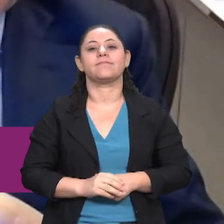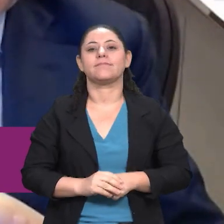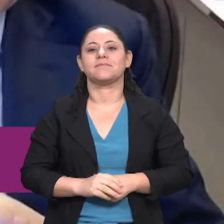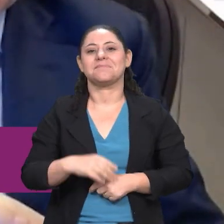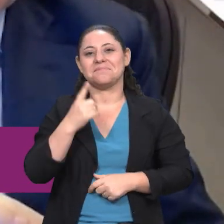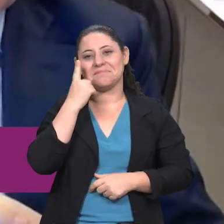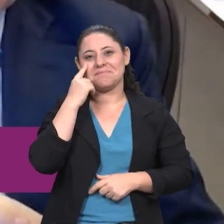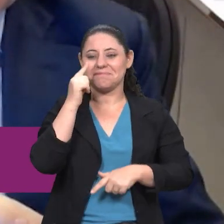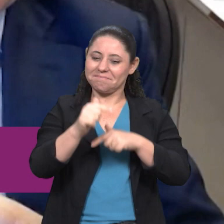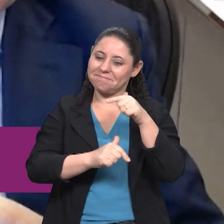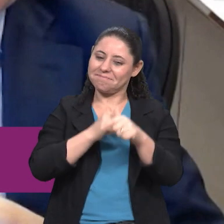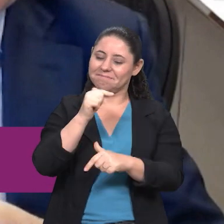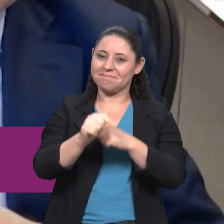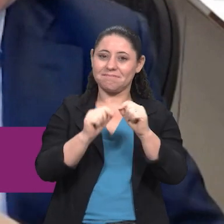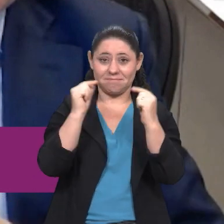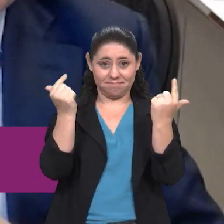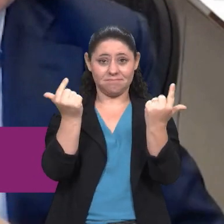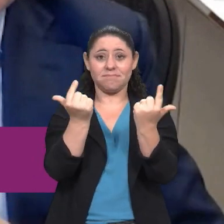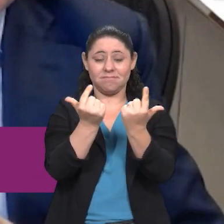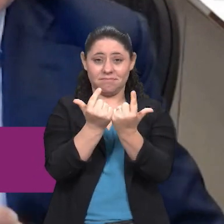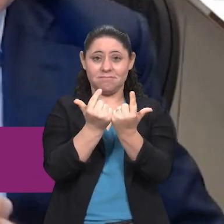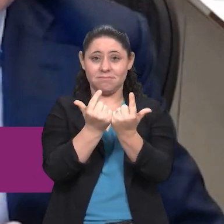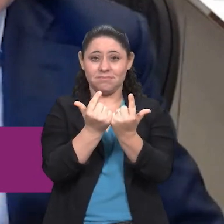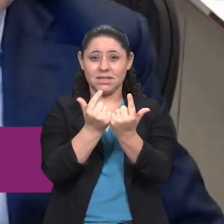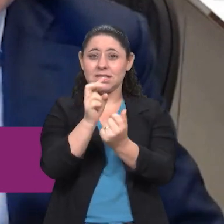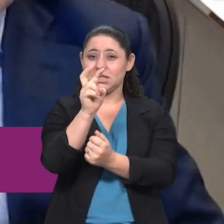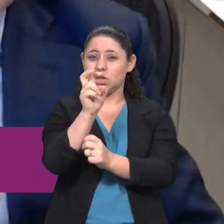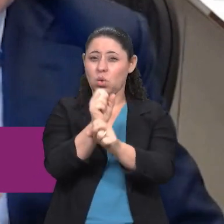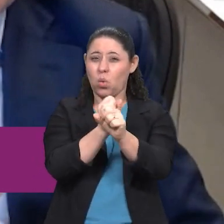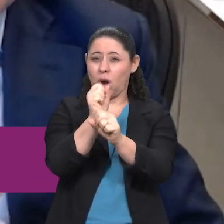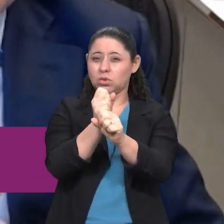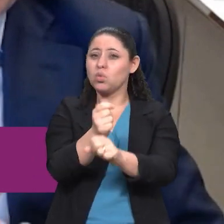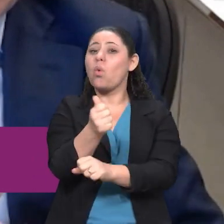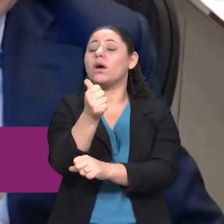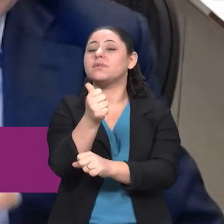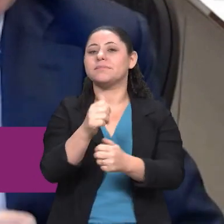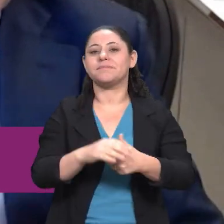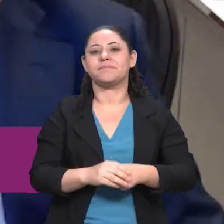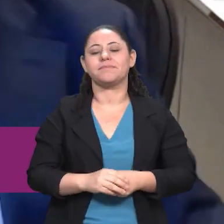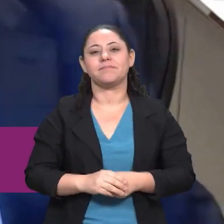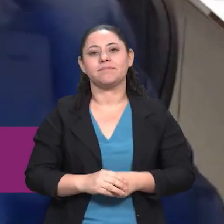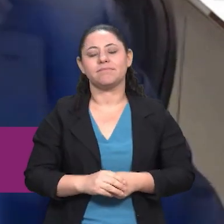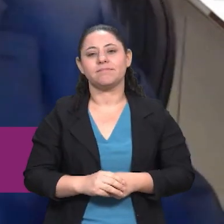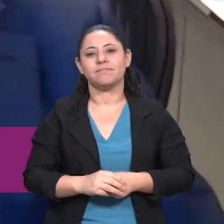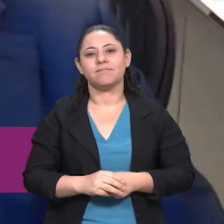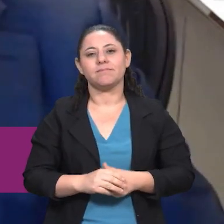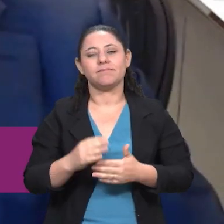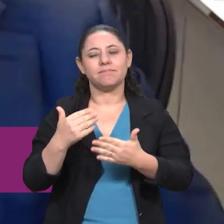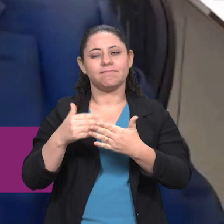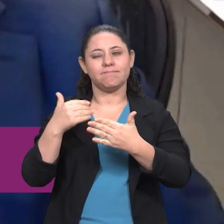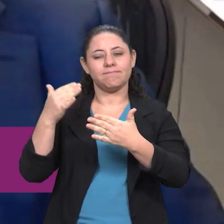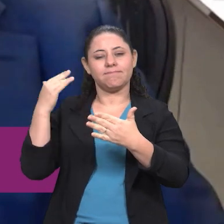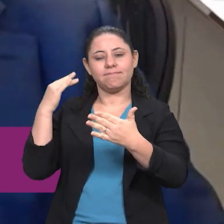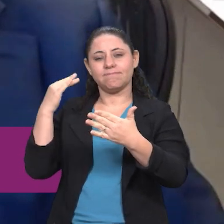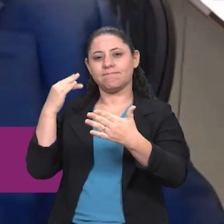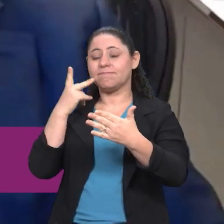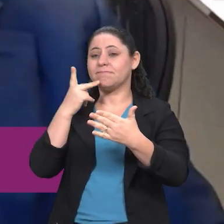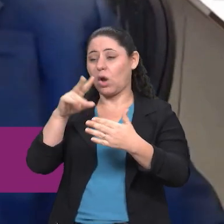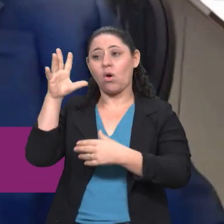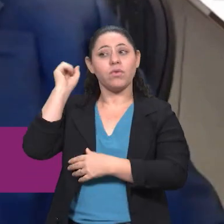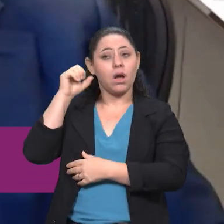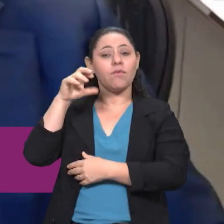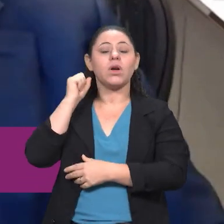Olha, eu já estou trabalhando aqui na Assembleia Legislativa, vai para 5 anos, e eu todo esse tempo tenho ouvido